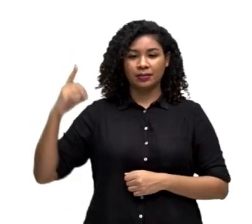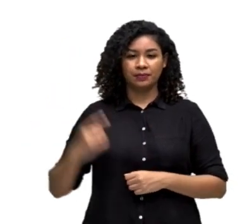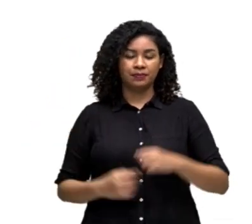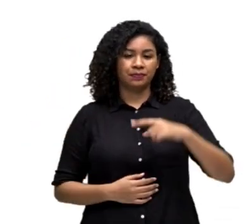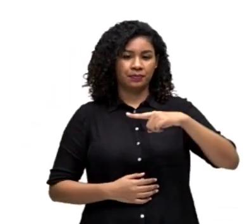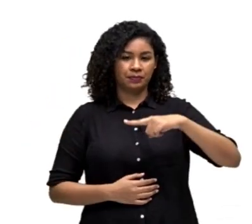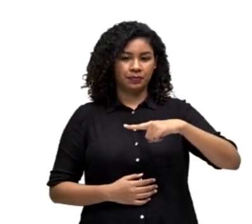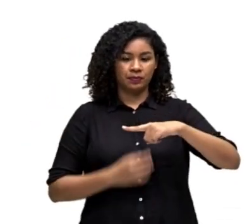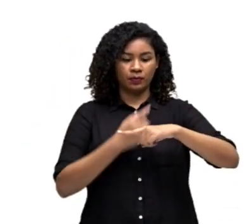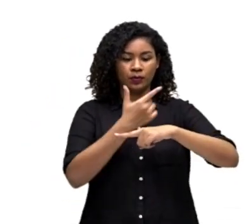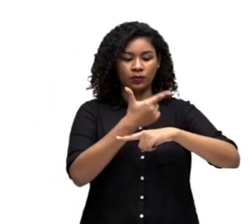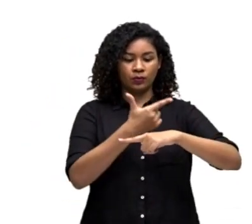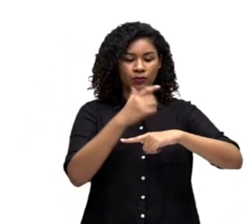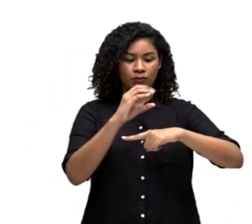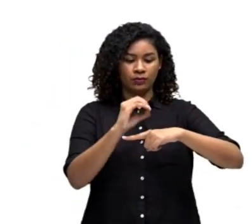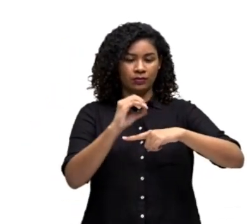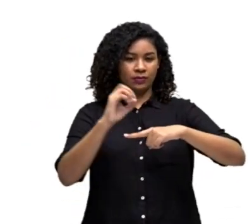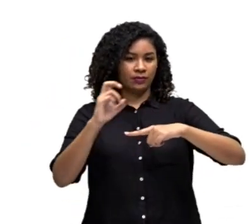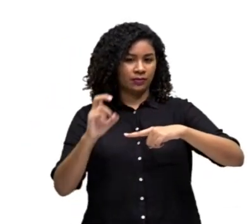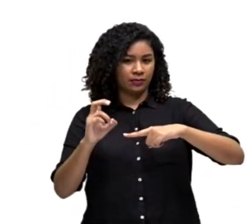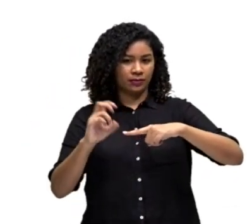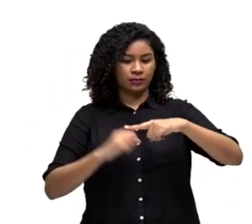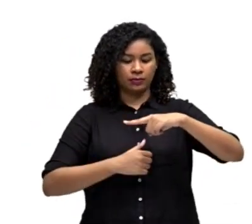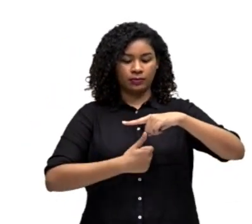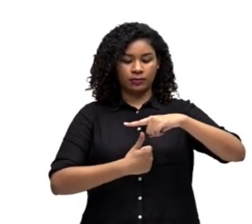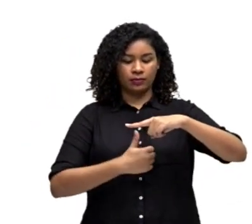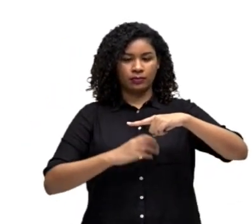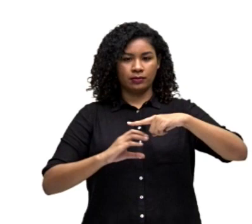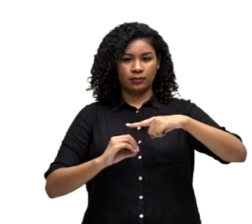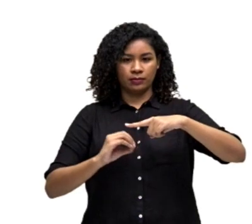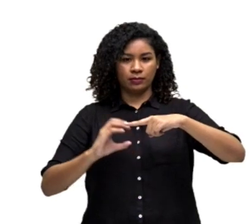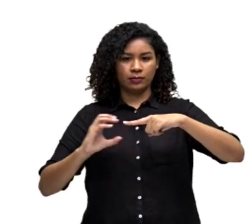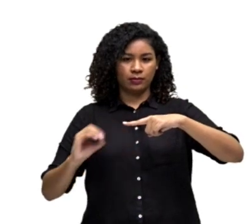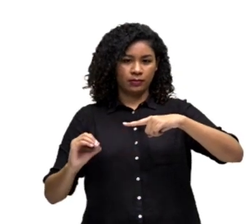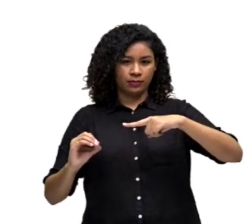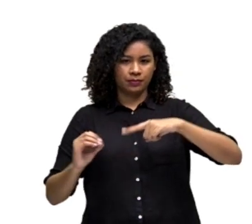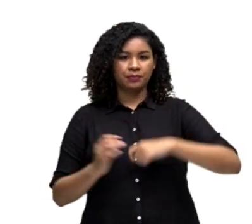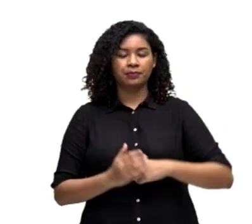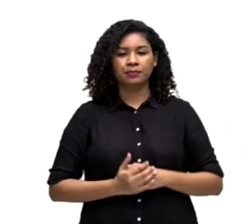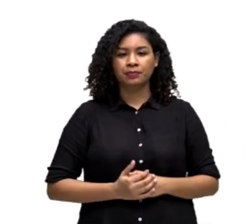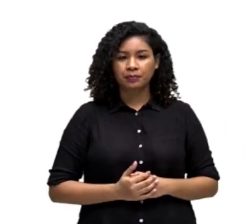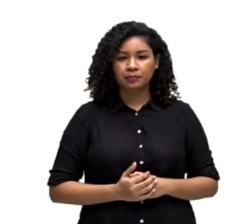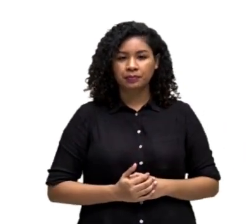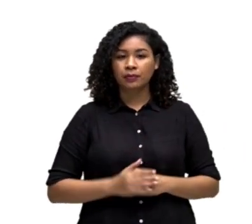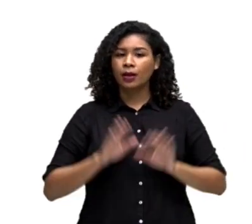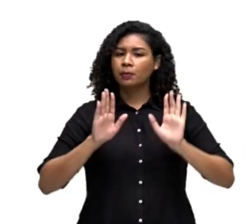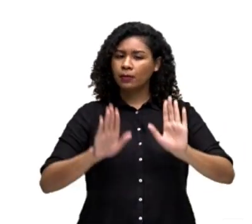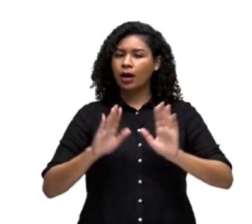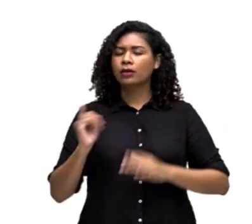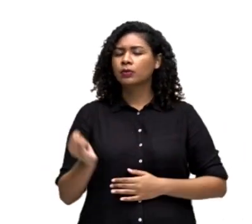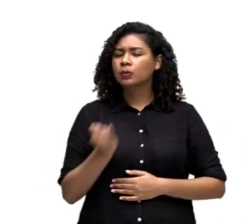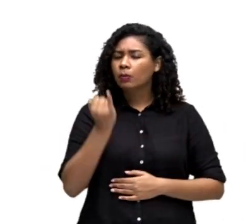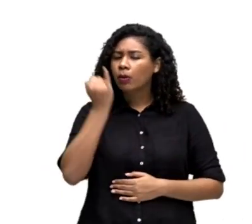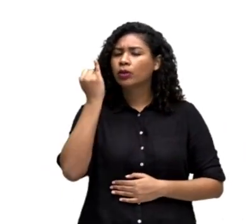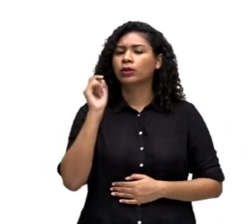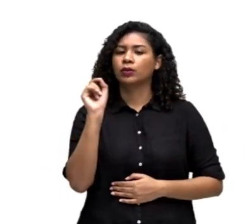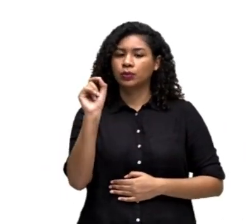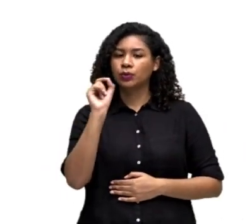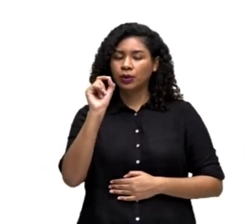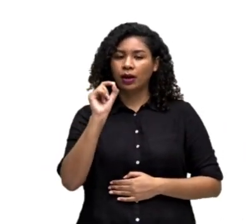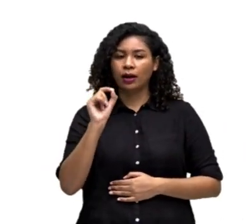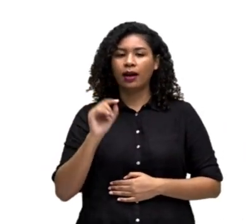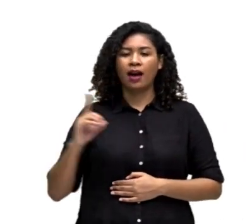2,05, que equivale a 205 sobre 100. Turma, importante aqui, a última